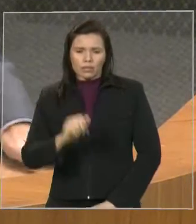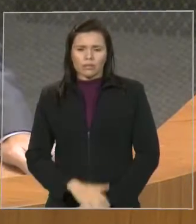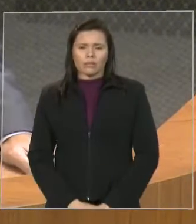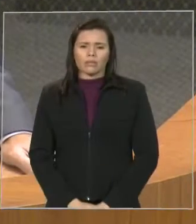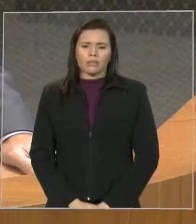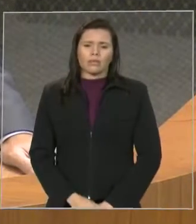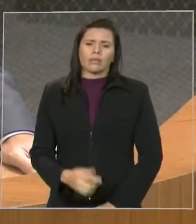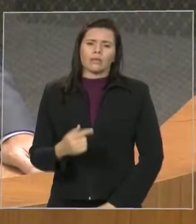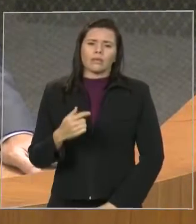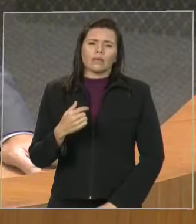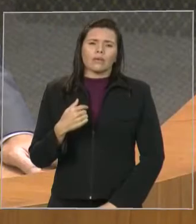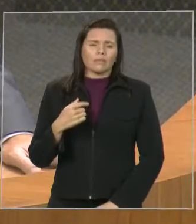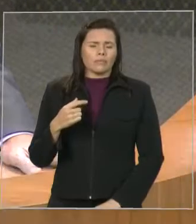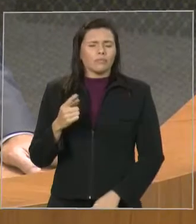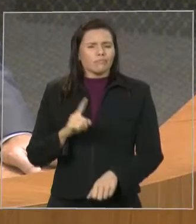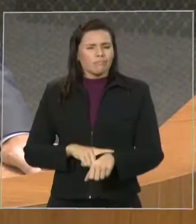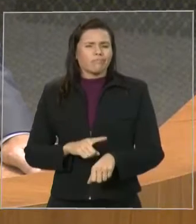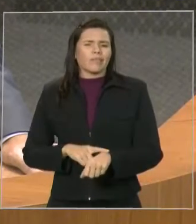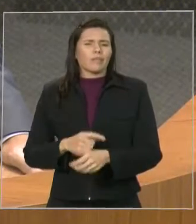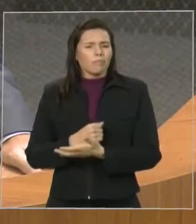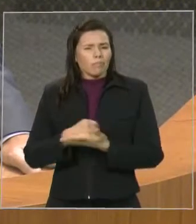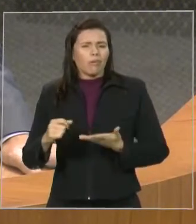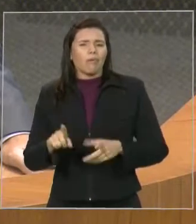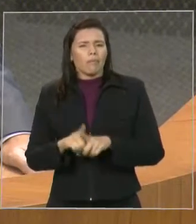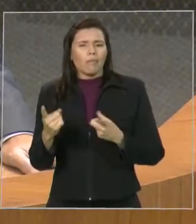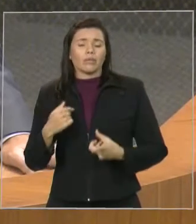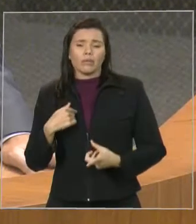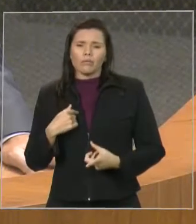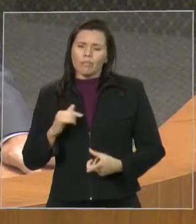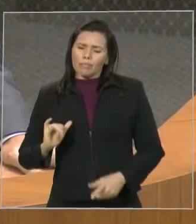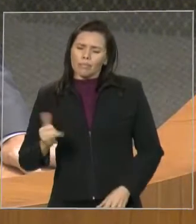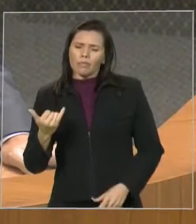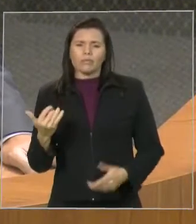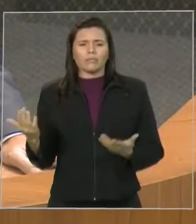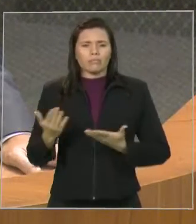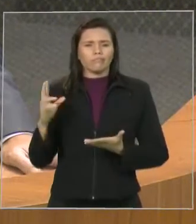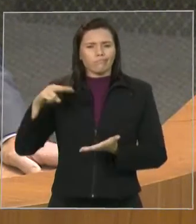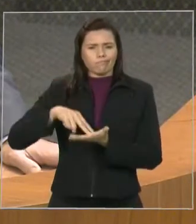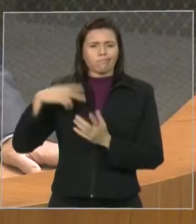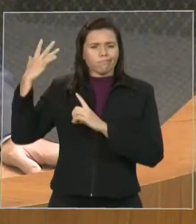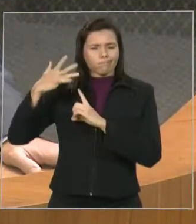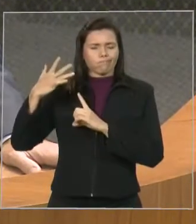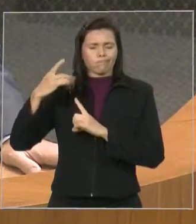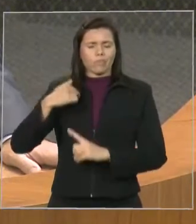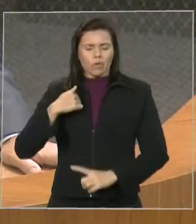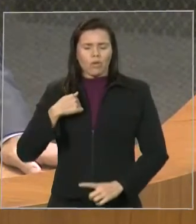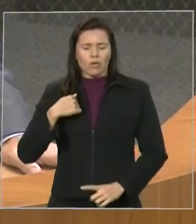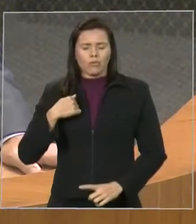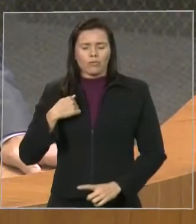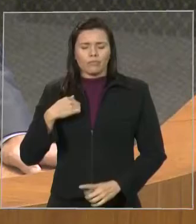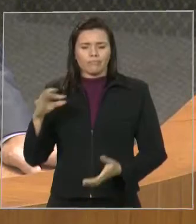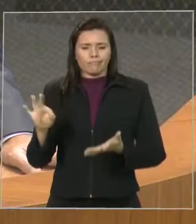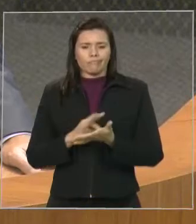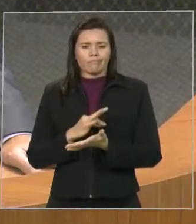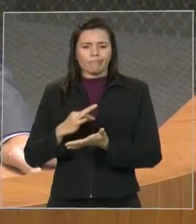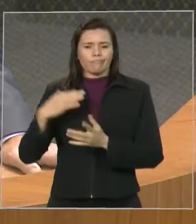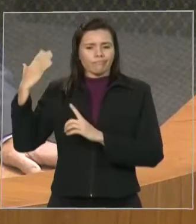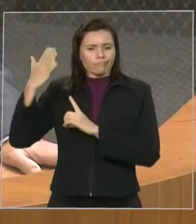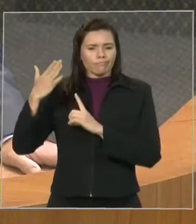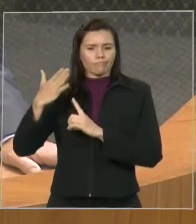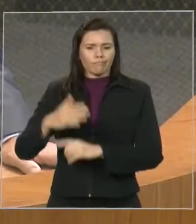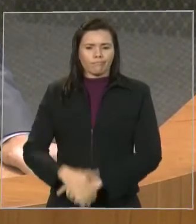volta do recesso. Aqui, pelo meu pesar, família do deputado Humberto Coutinho, pelo